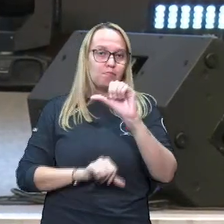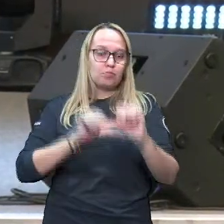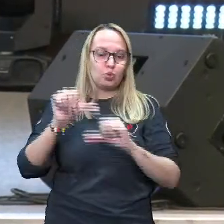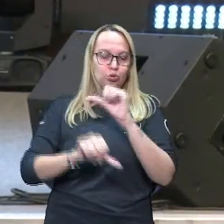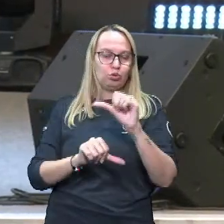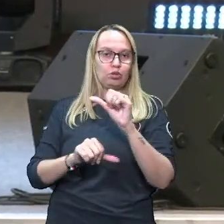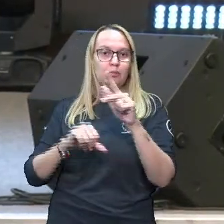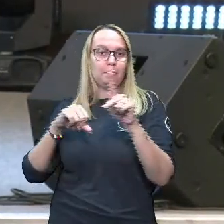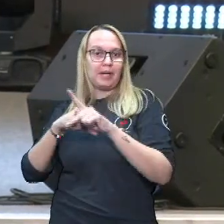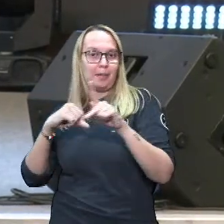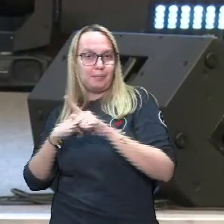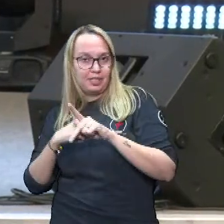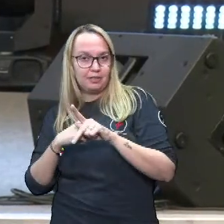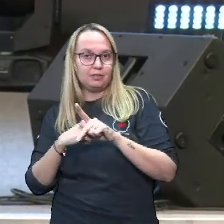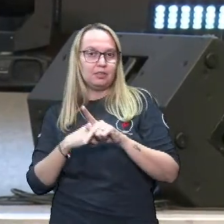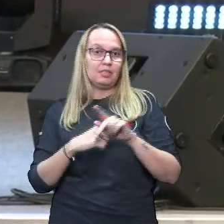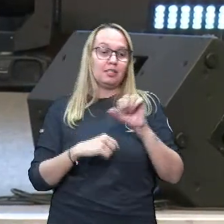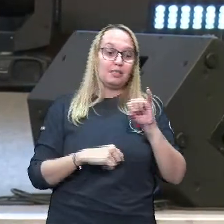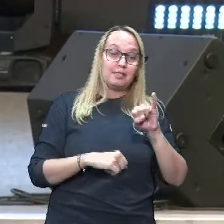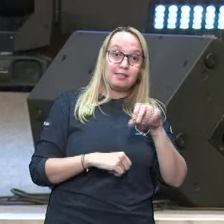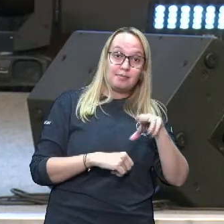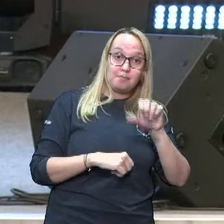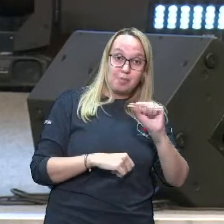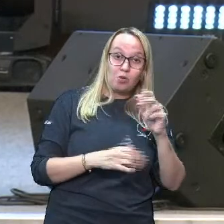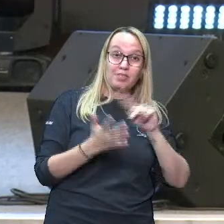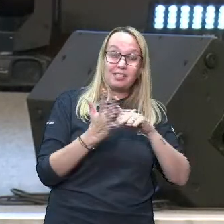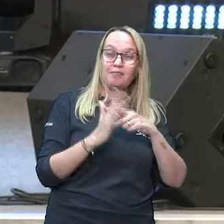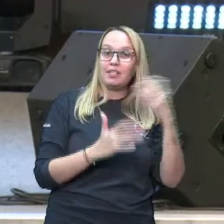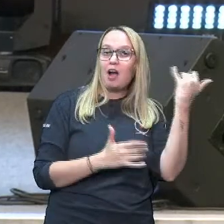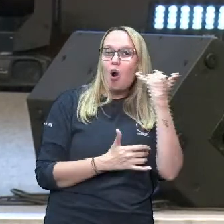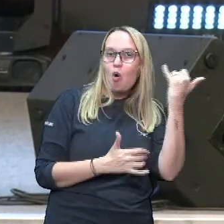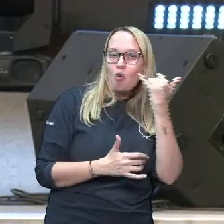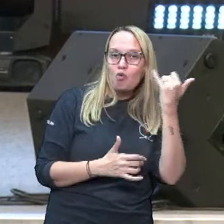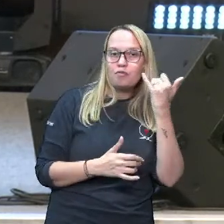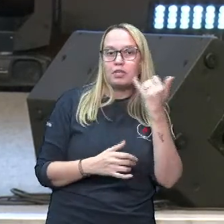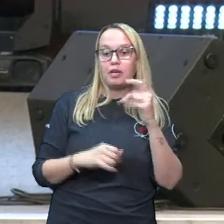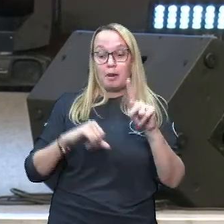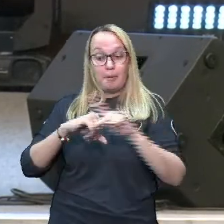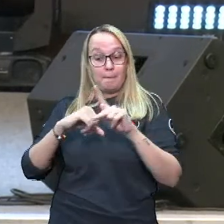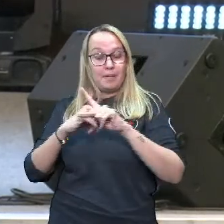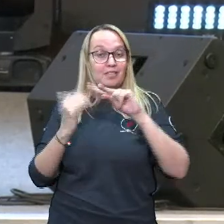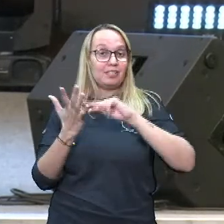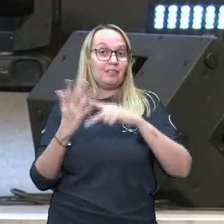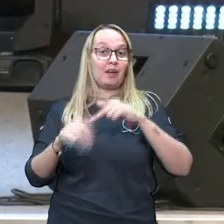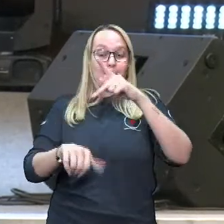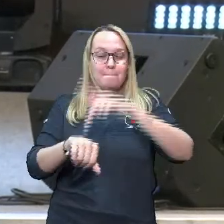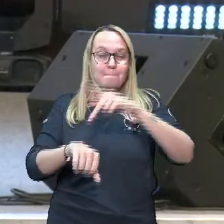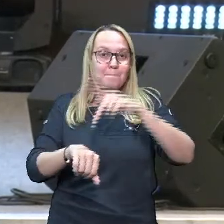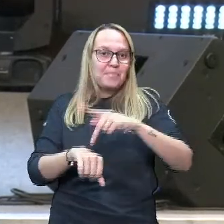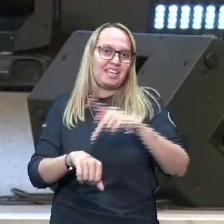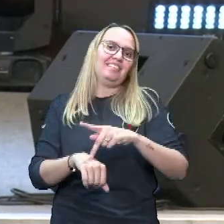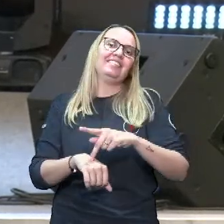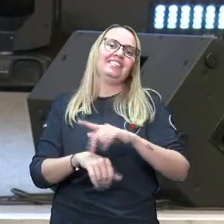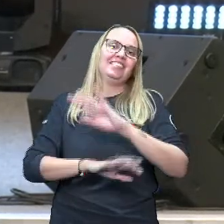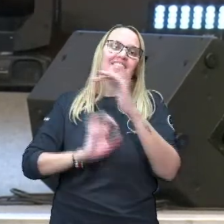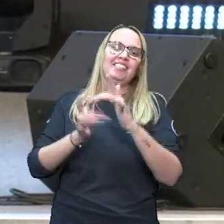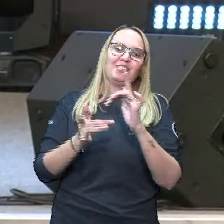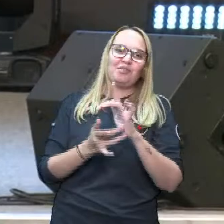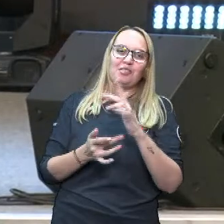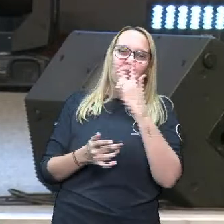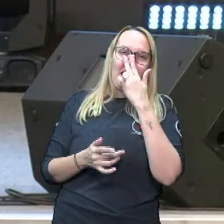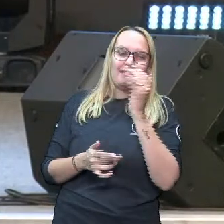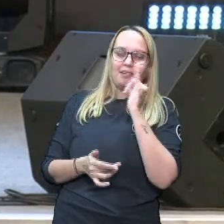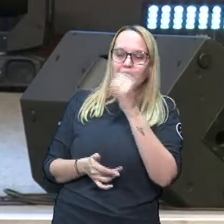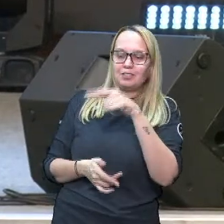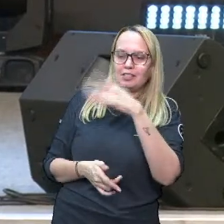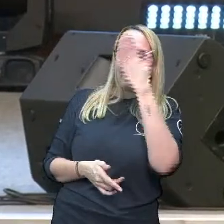e o nome Pedro significa pedra ou rocha. Eu gosto disso aqui, porque Jesus de cara está dizendo, eu sei quem você é, Simão, mas sei